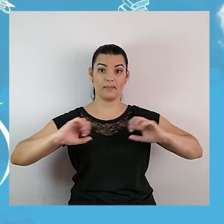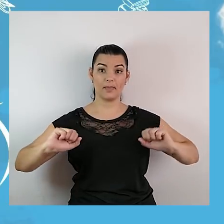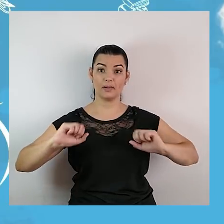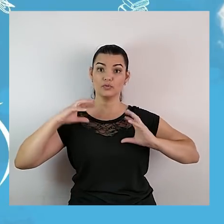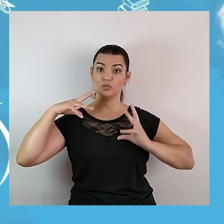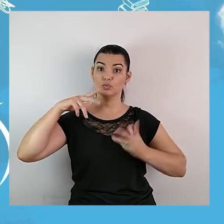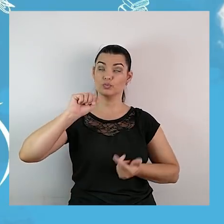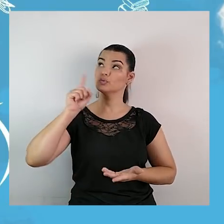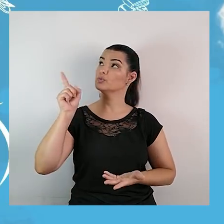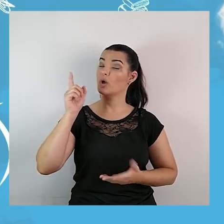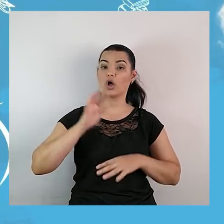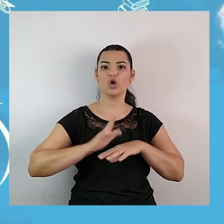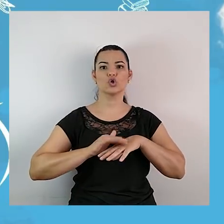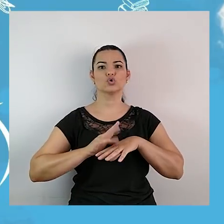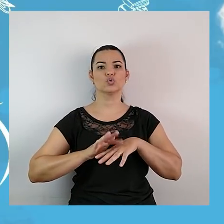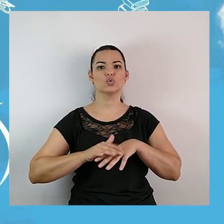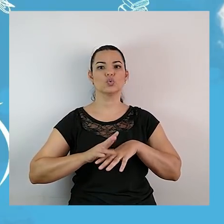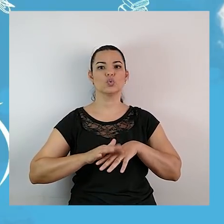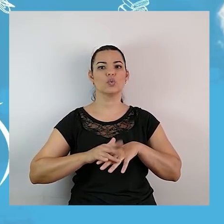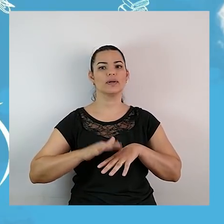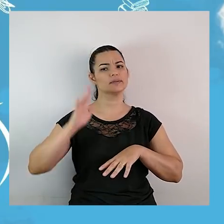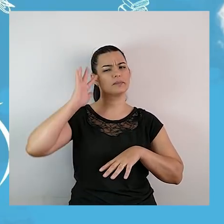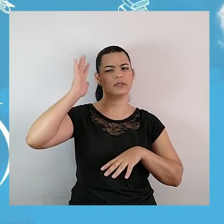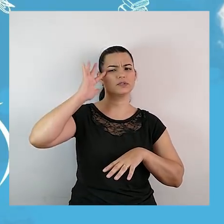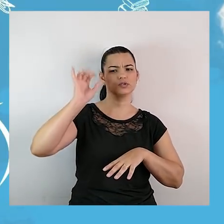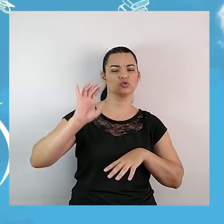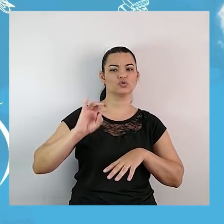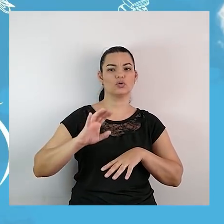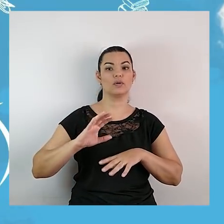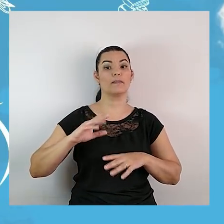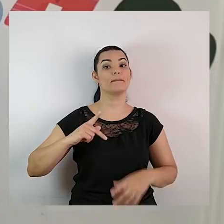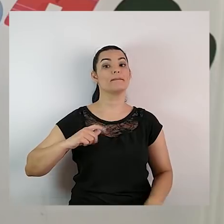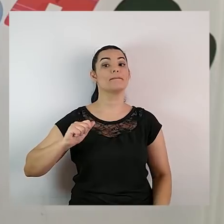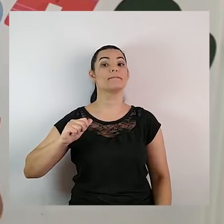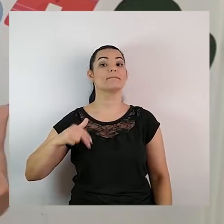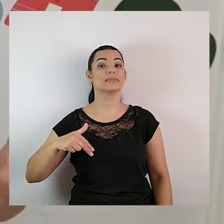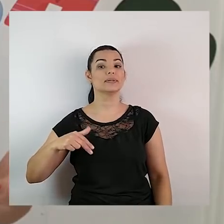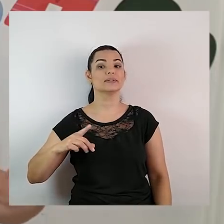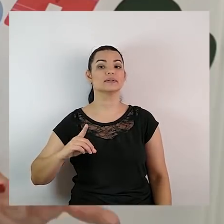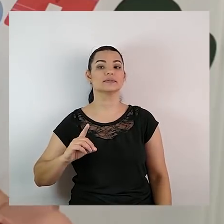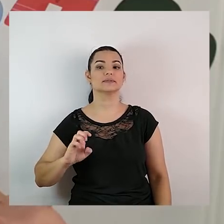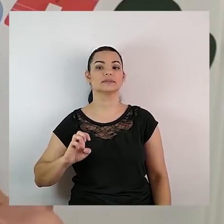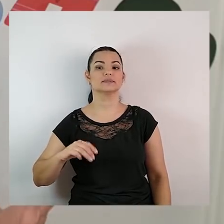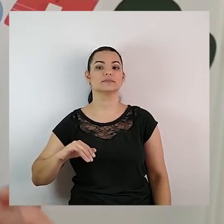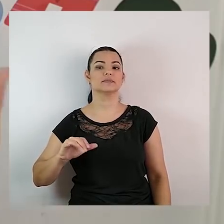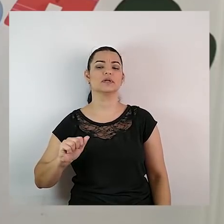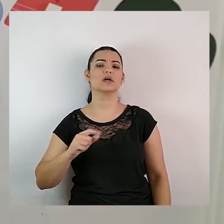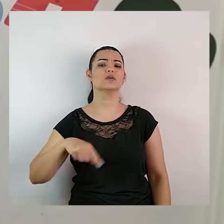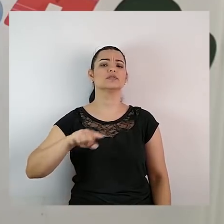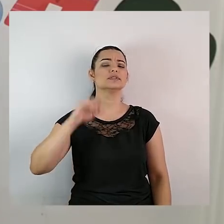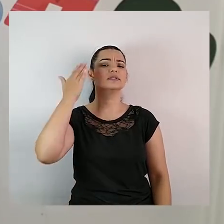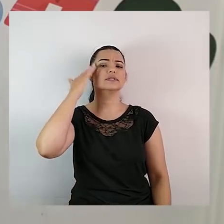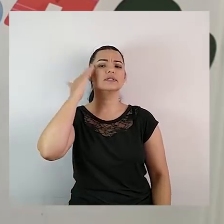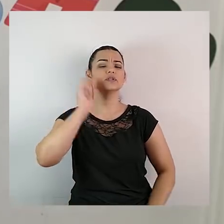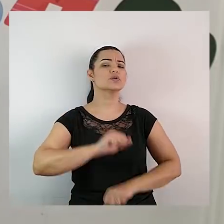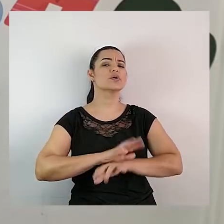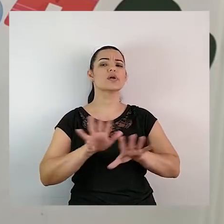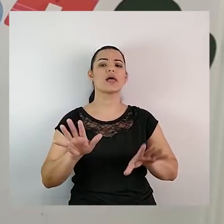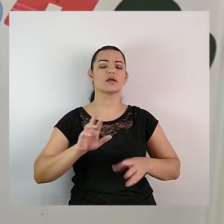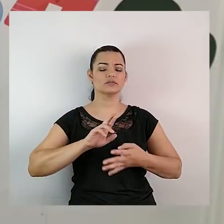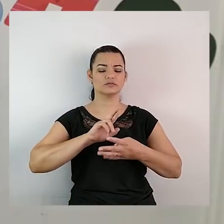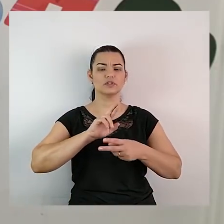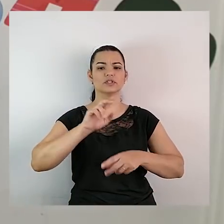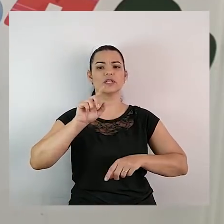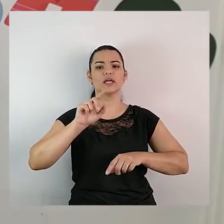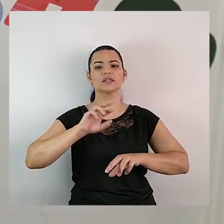uma doença hipotética chamada de pandemia. Qual a diferença que vocês conseguem